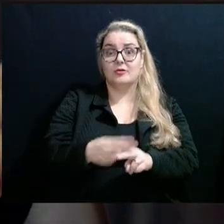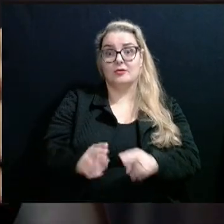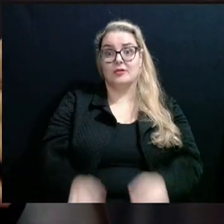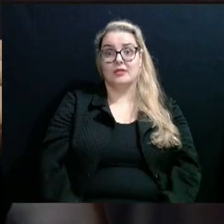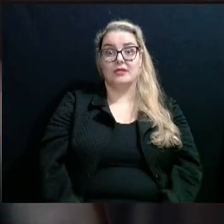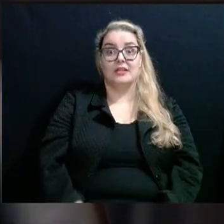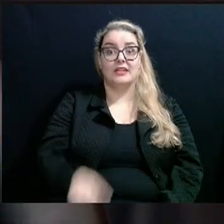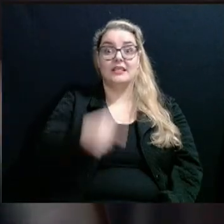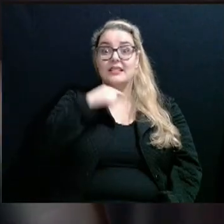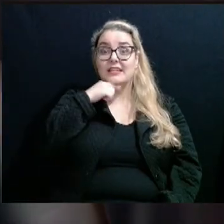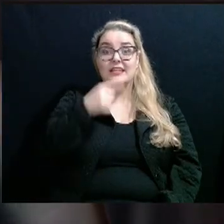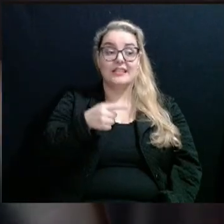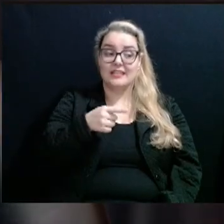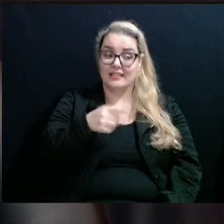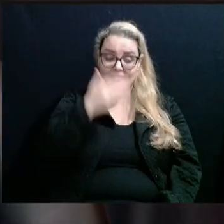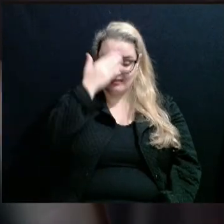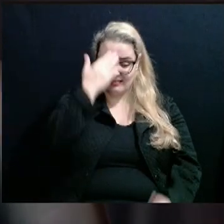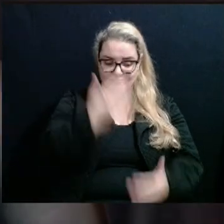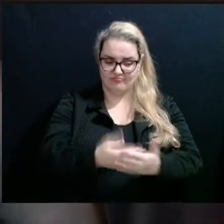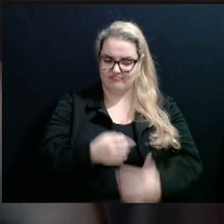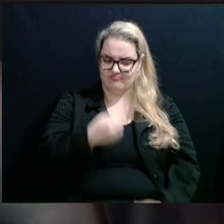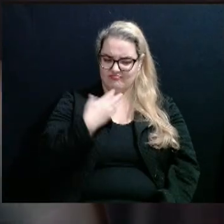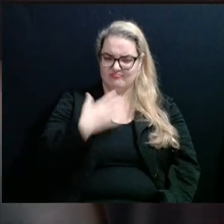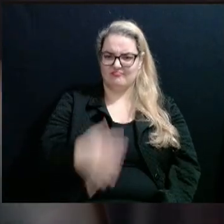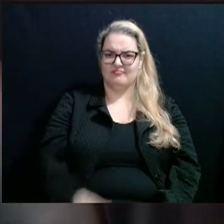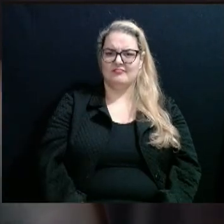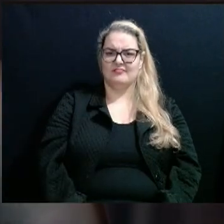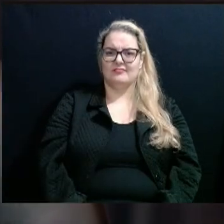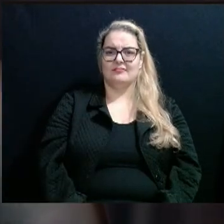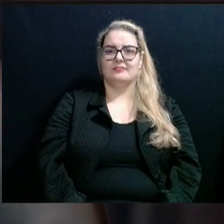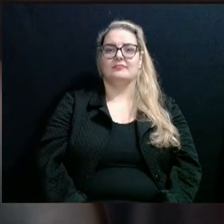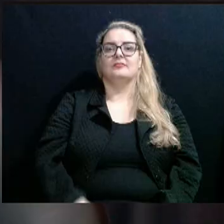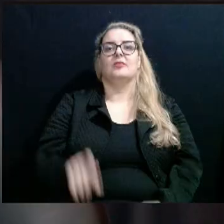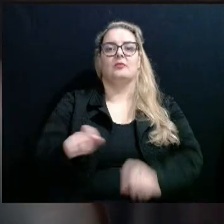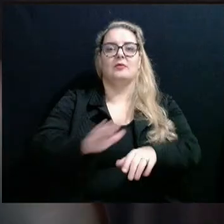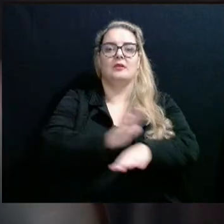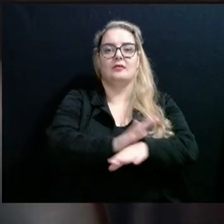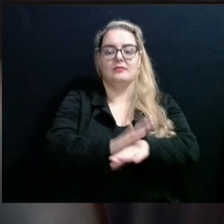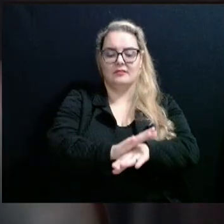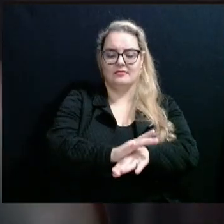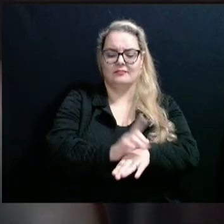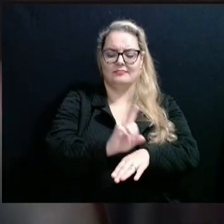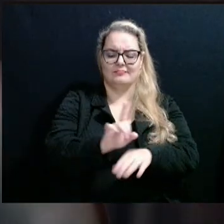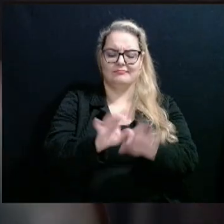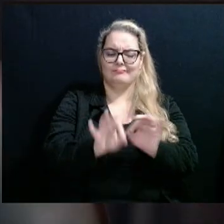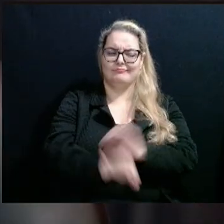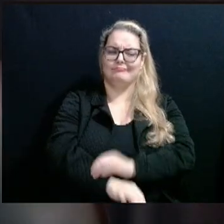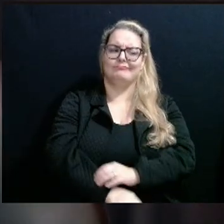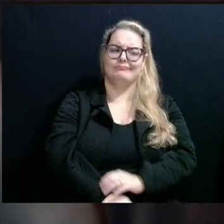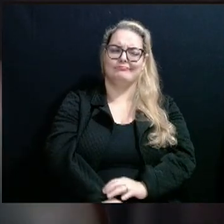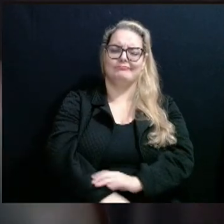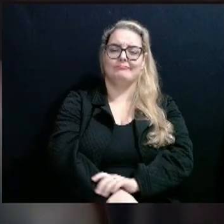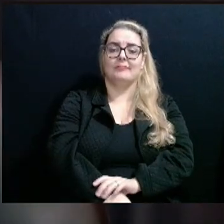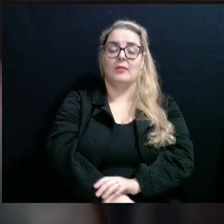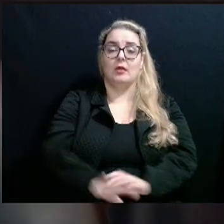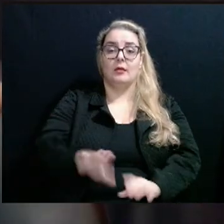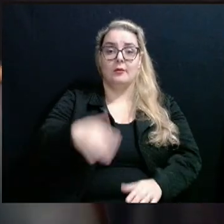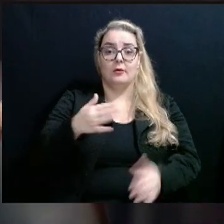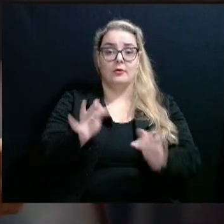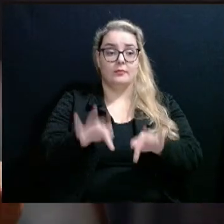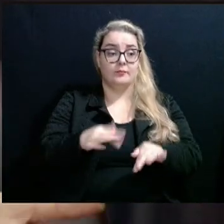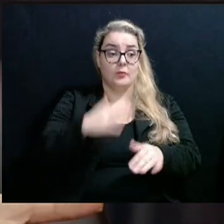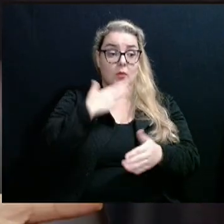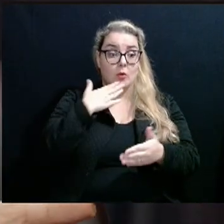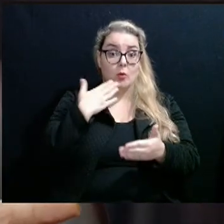produzindo, porque o pessoal começou ajudava a fazer. Sim. E não colocaram fé. Na hora que terminaram, ficaram surpreendidos. Olha e